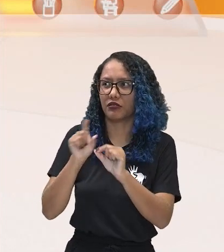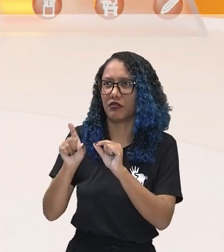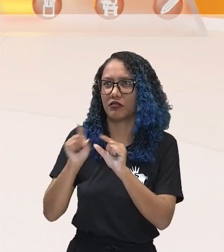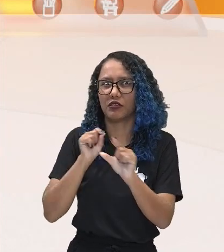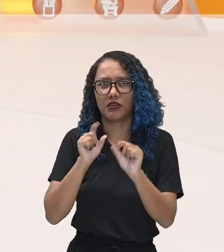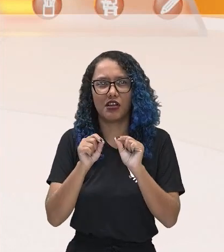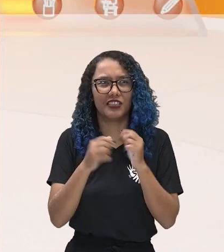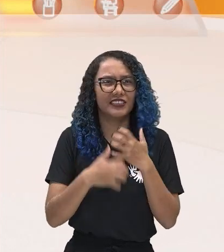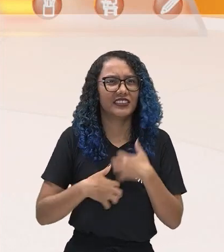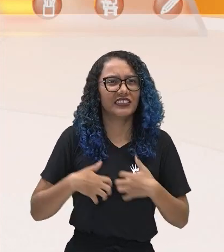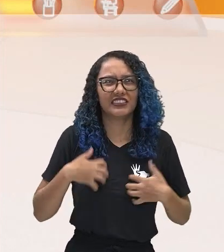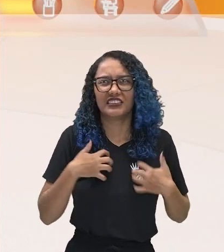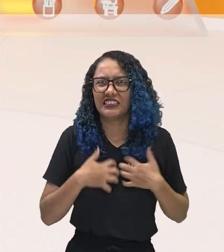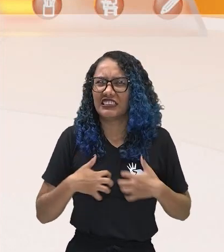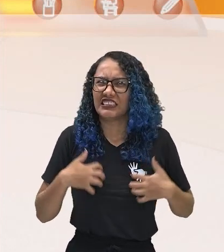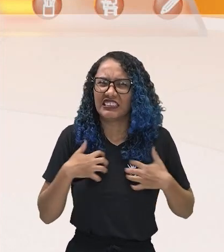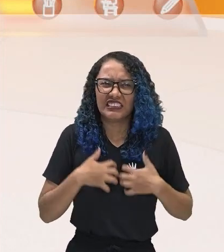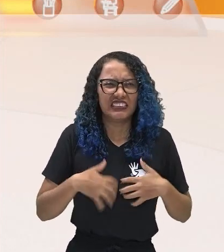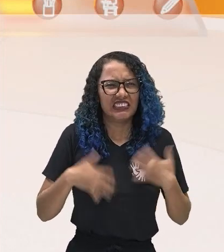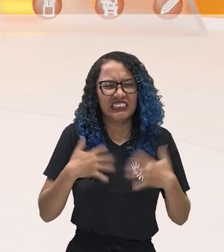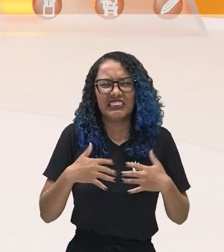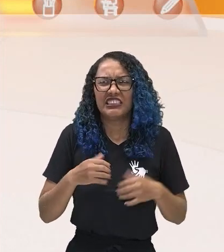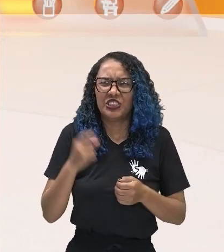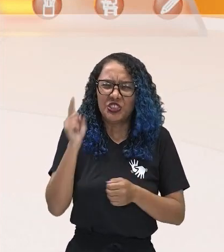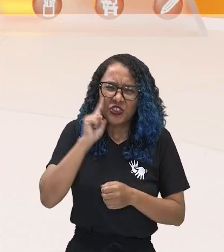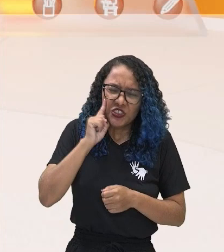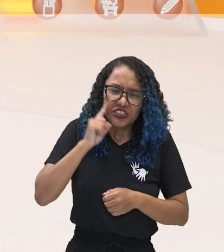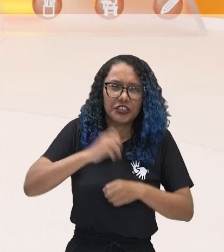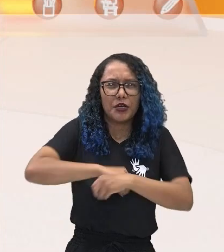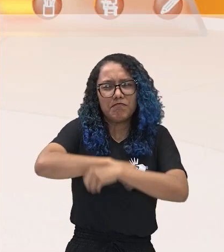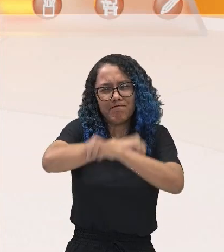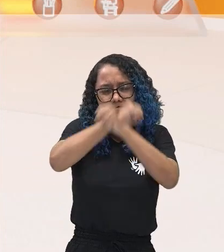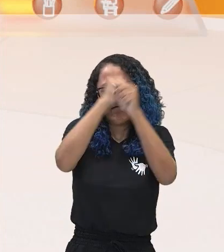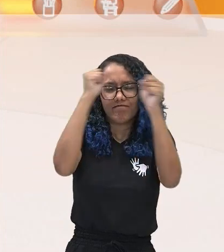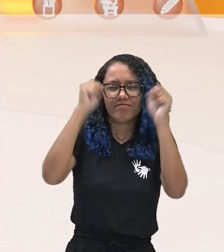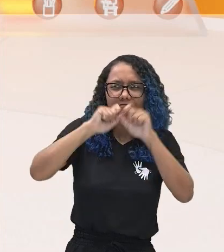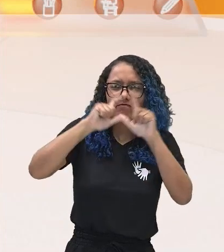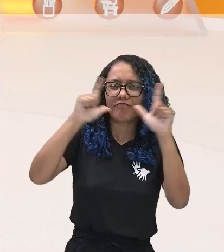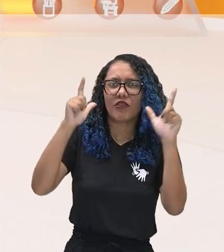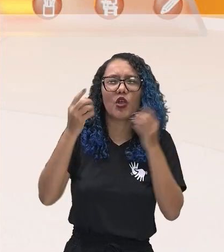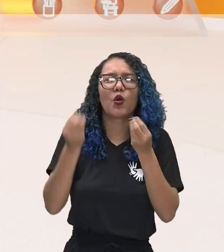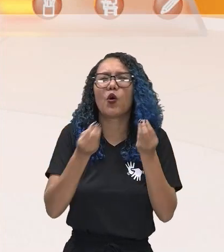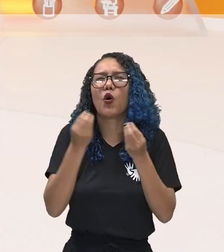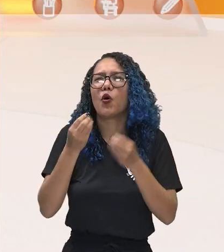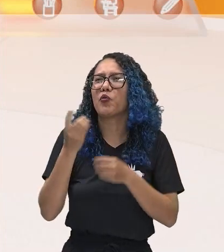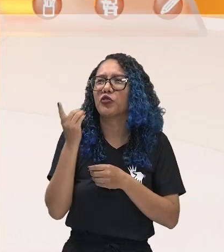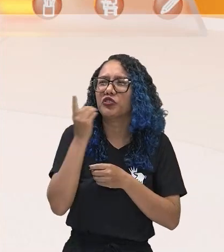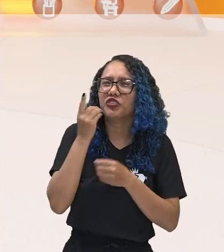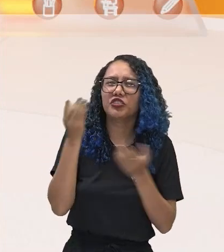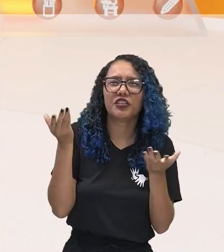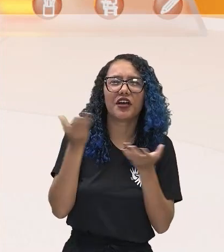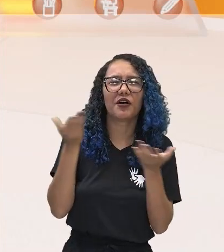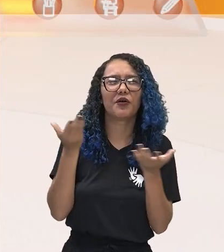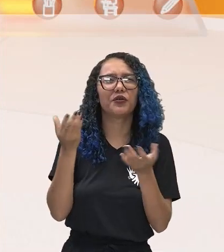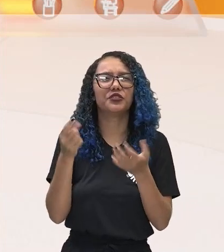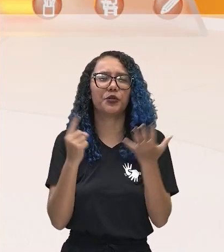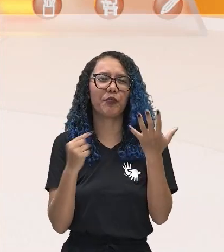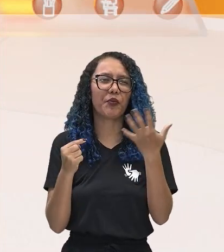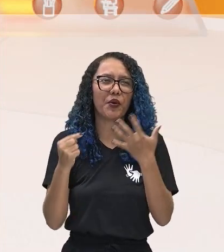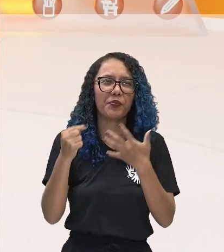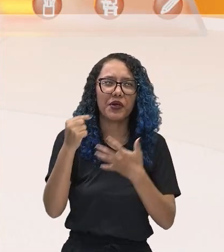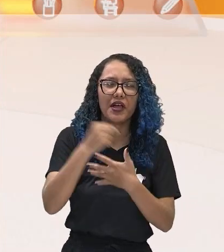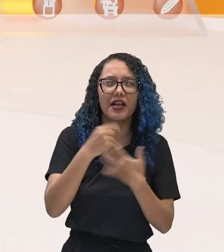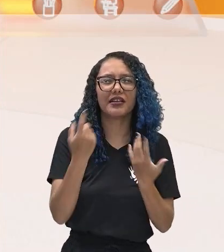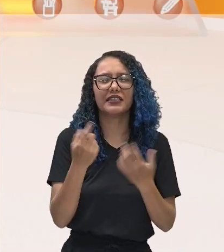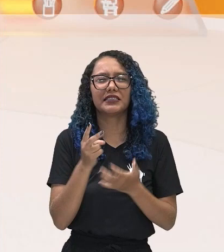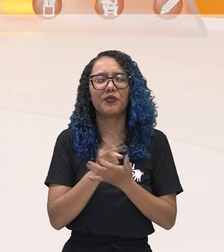verdade? Né? Todo dia, levantar de manhã, e agora? Como vai ser o meu dia? Como vai ser o meu existir hoje? Quem nunca